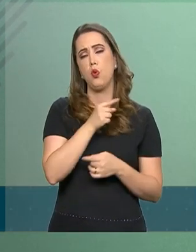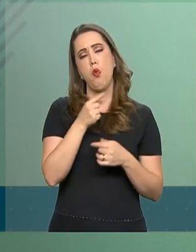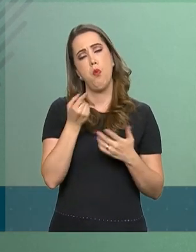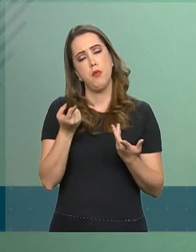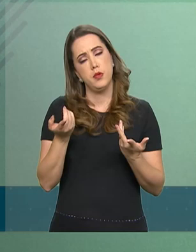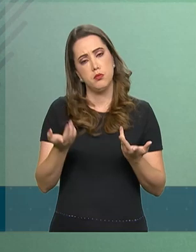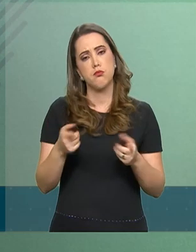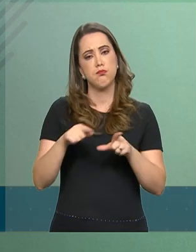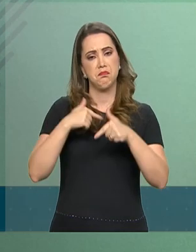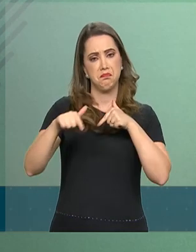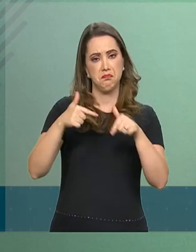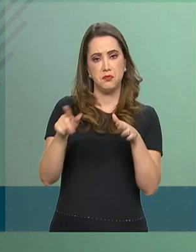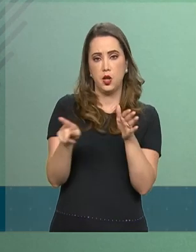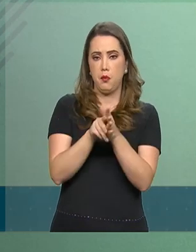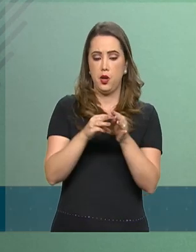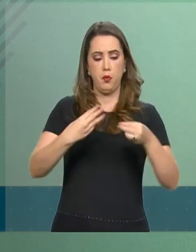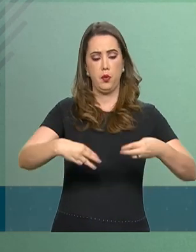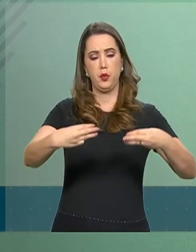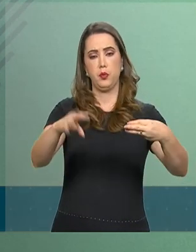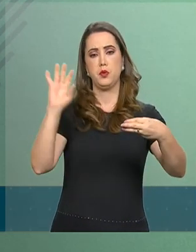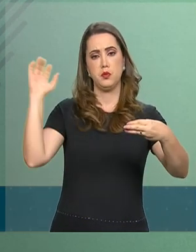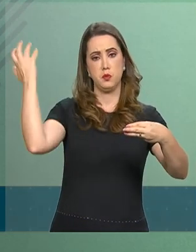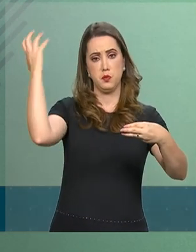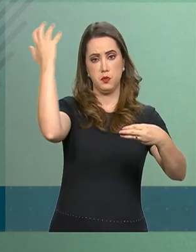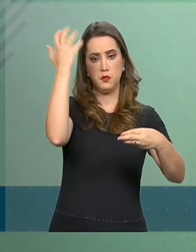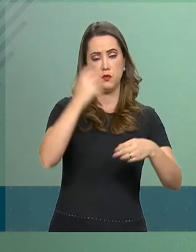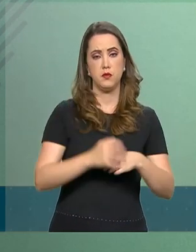ações desencadeadas por aquele ministério